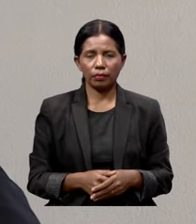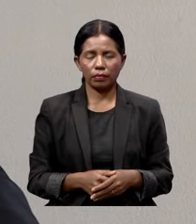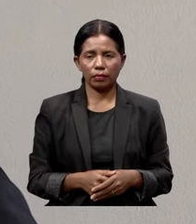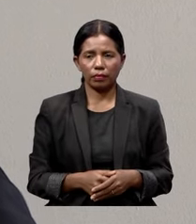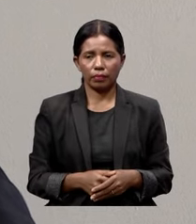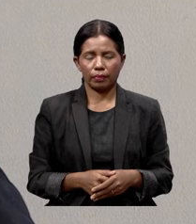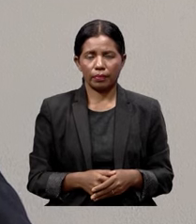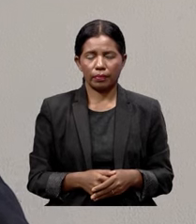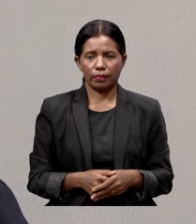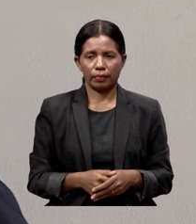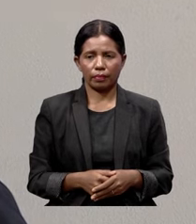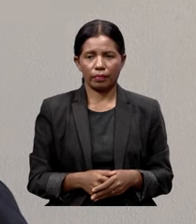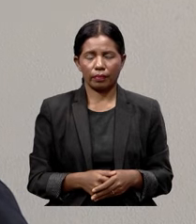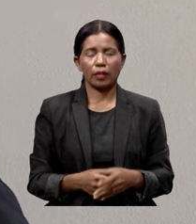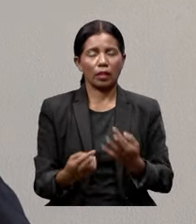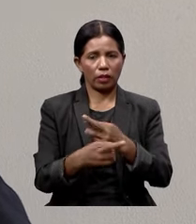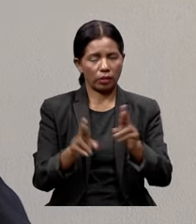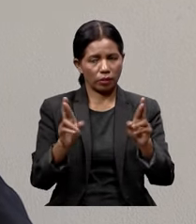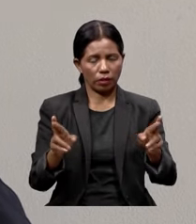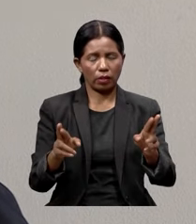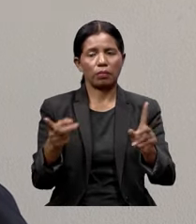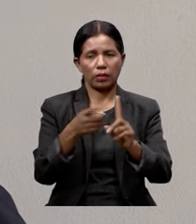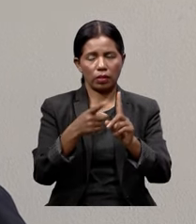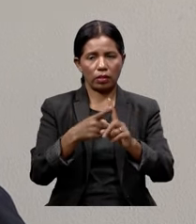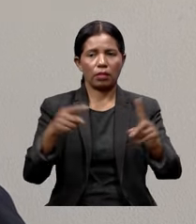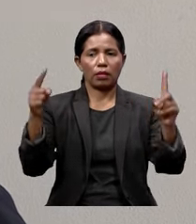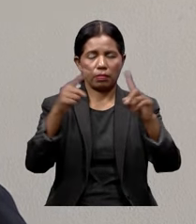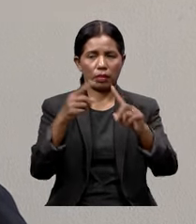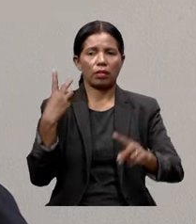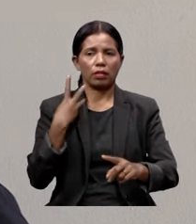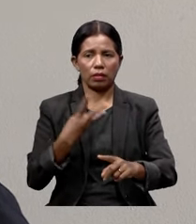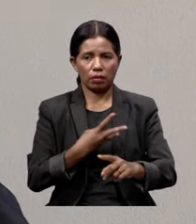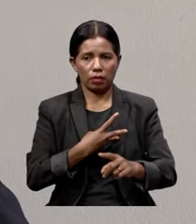nia resultado já né positivo ela ba itania